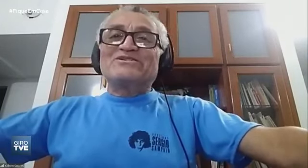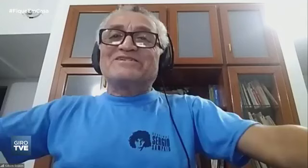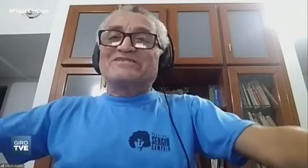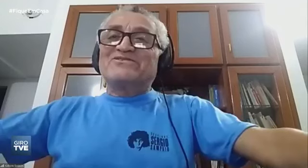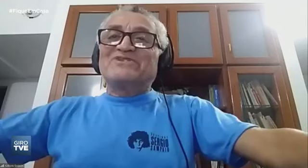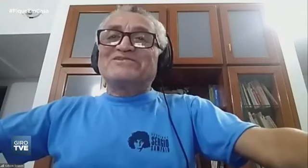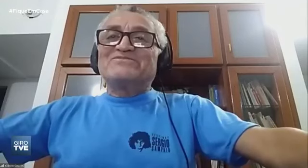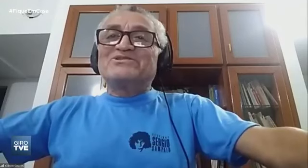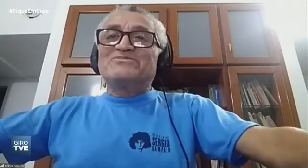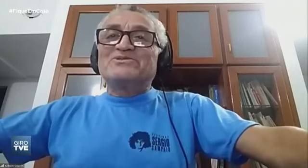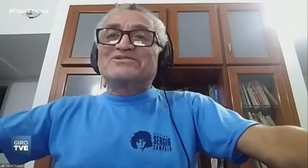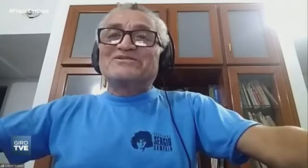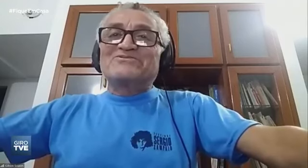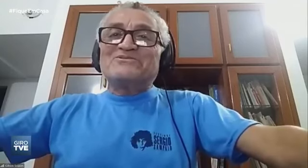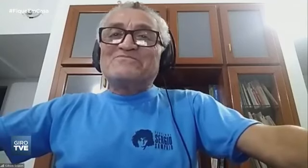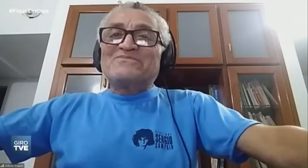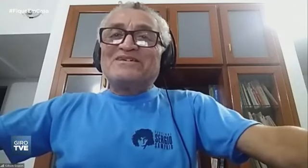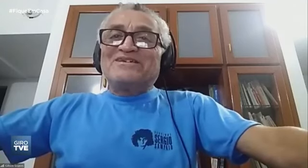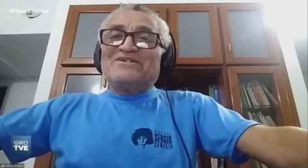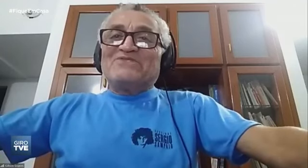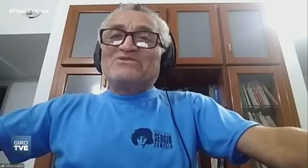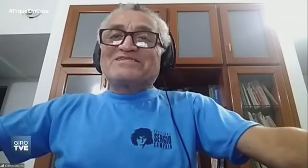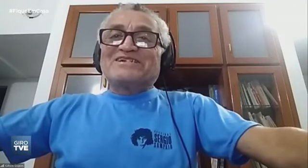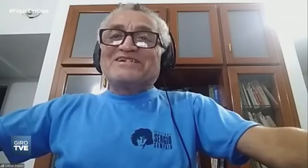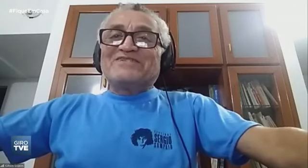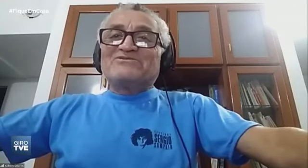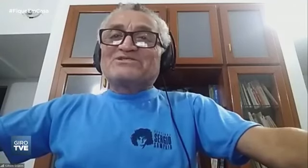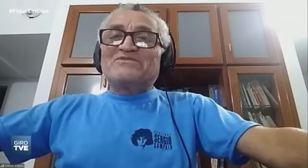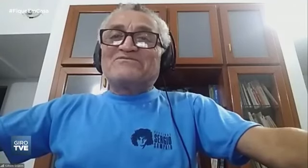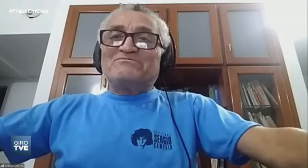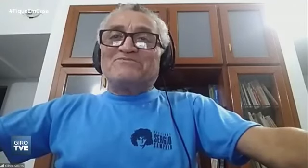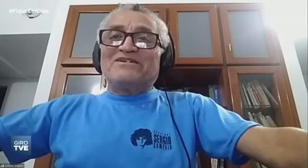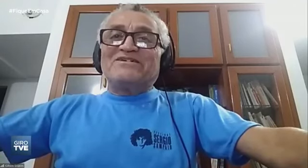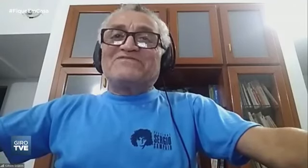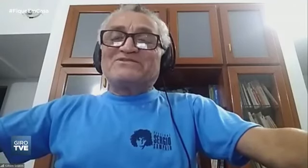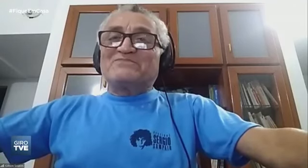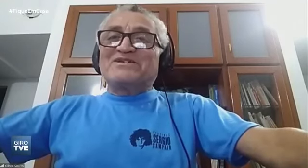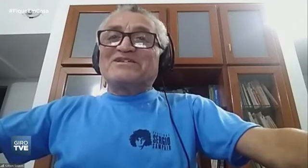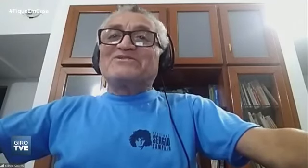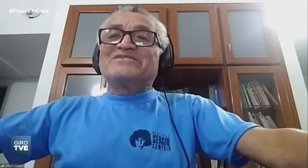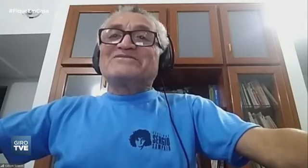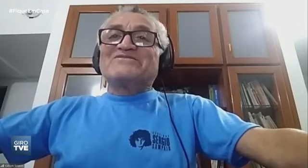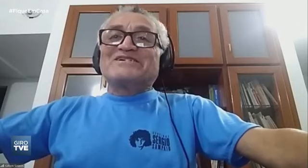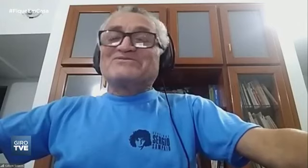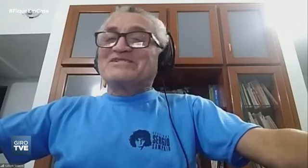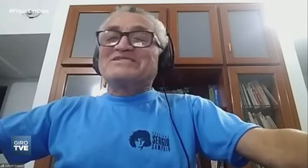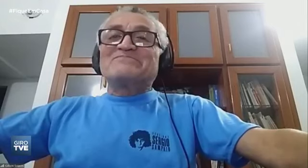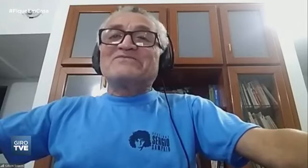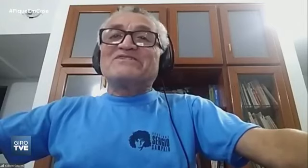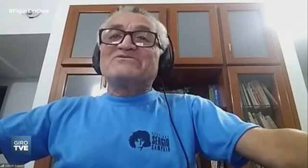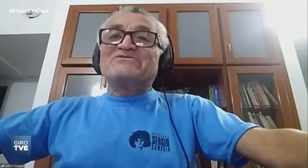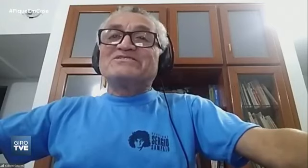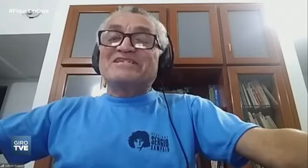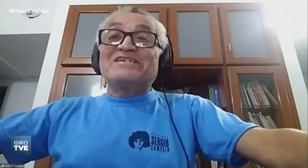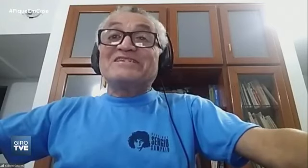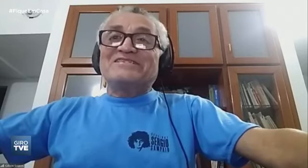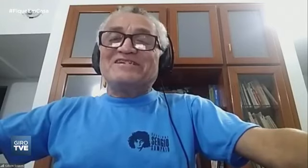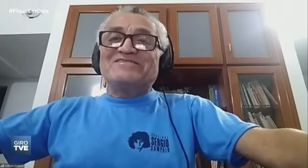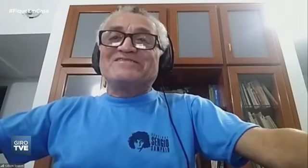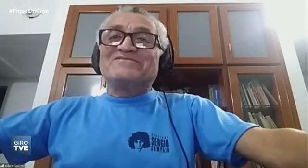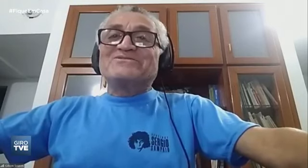os espectadores da TV Educativa do Espírito Santo. Vou começar, Lucas, só Fazendo uma pequena correção, na verdade, o Sérgio Sampaio Faria hoje